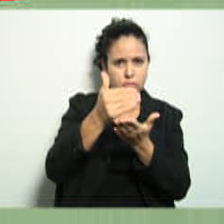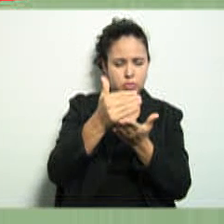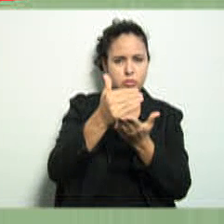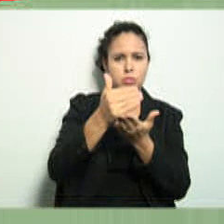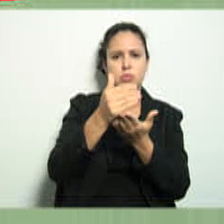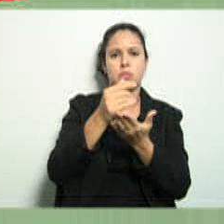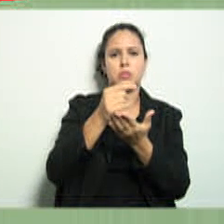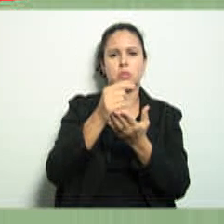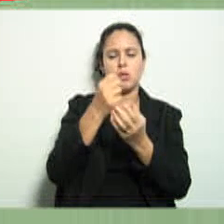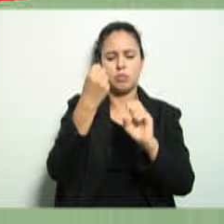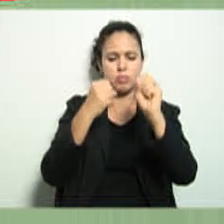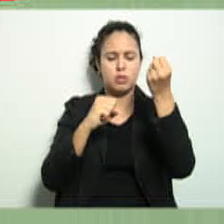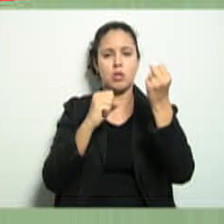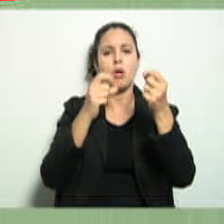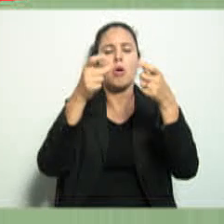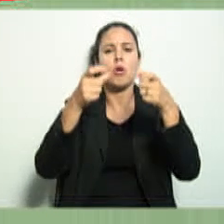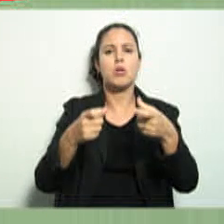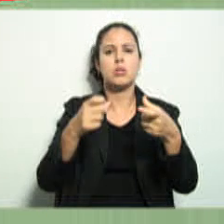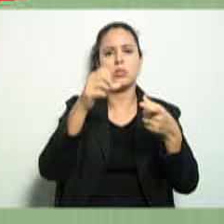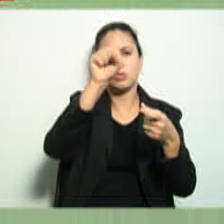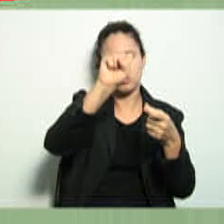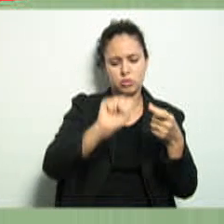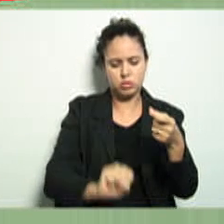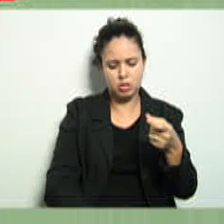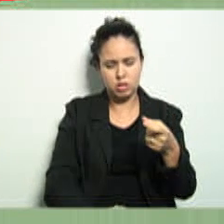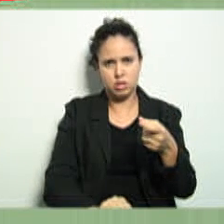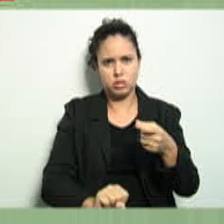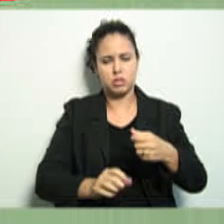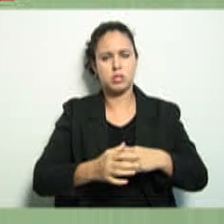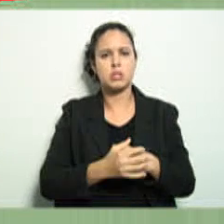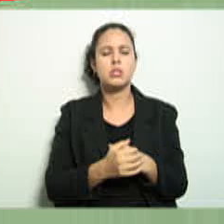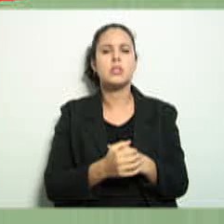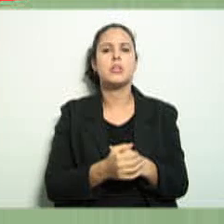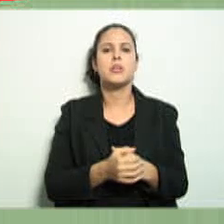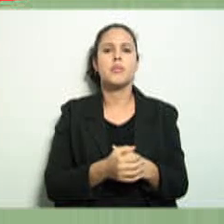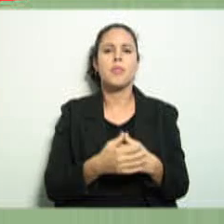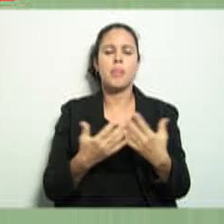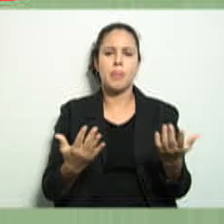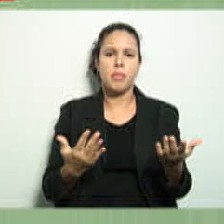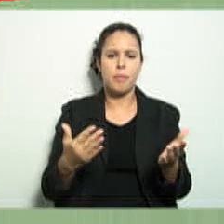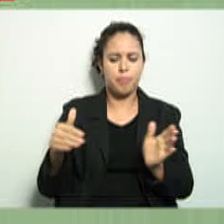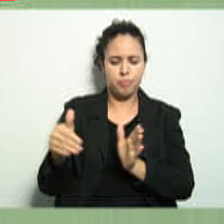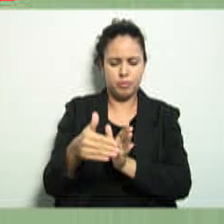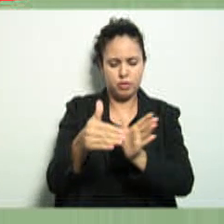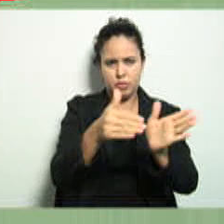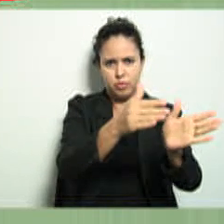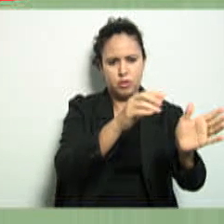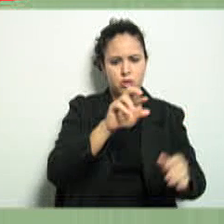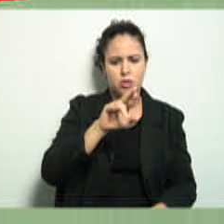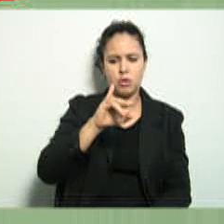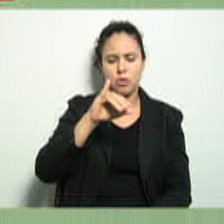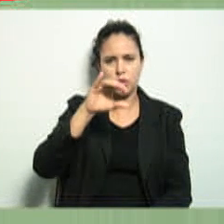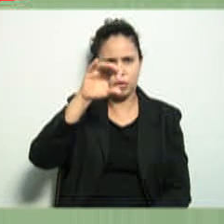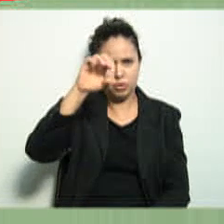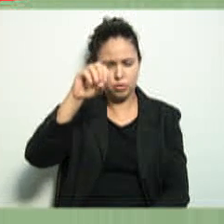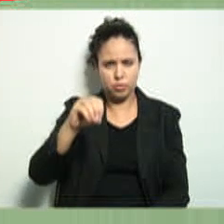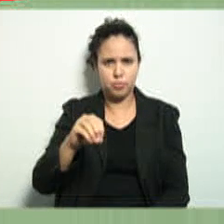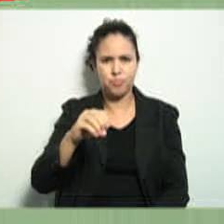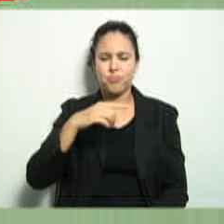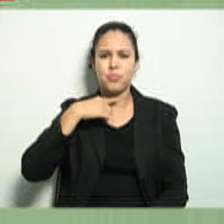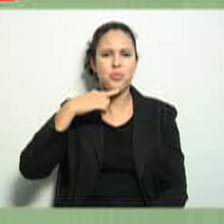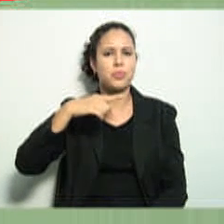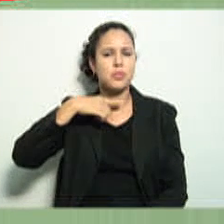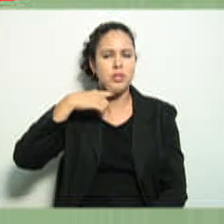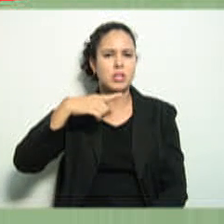Logo, essa hidrovia do Madeira, que segue para a região sul, deixou de ser interessante. Não era viável para esse